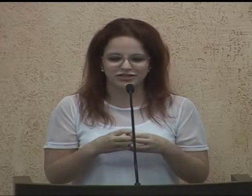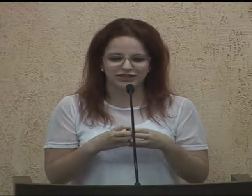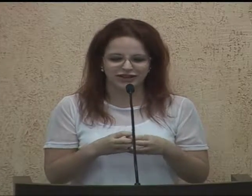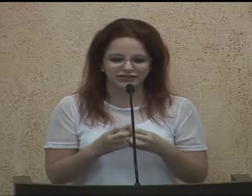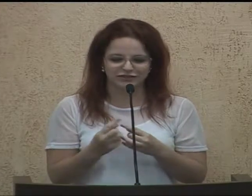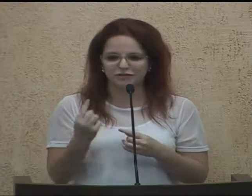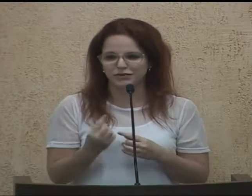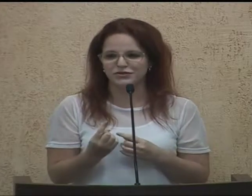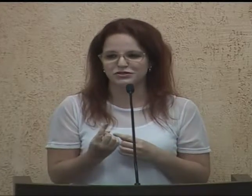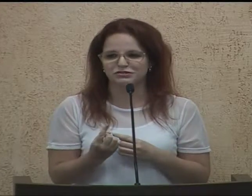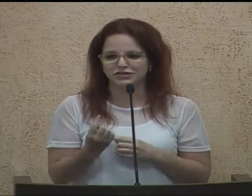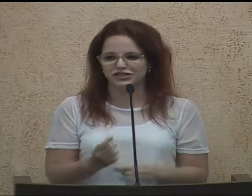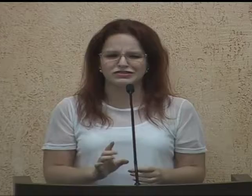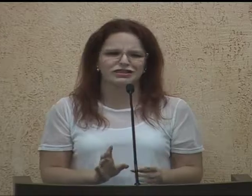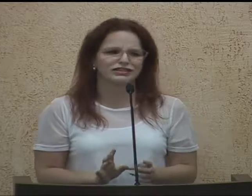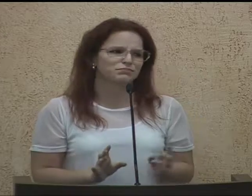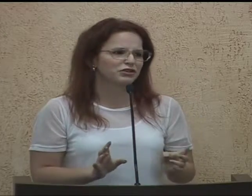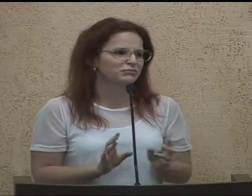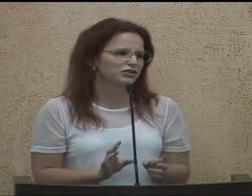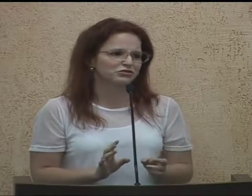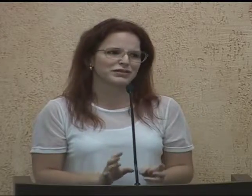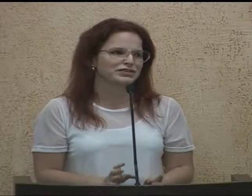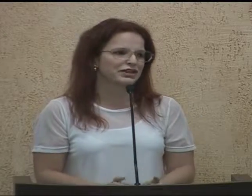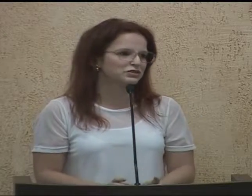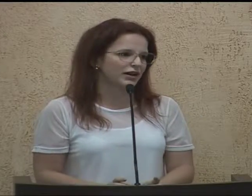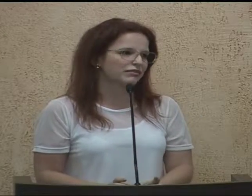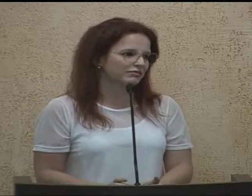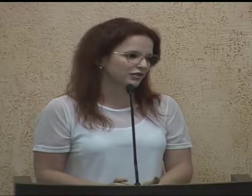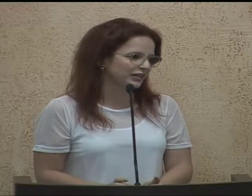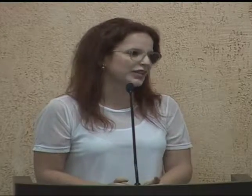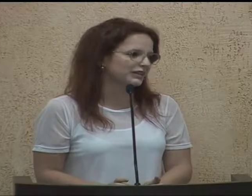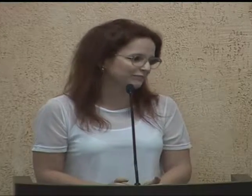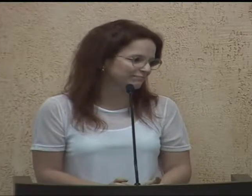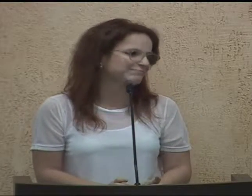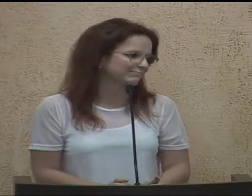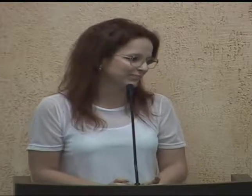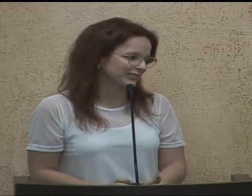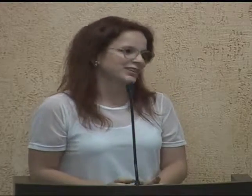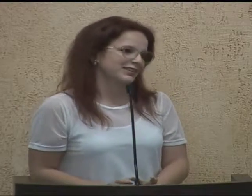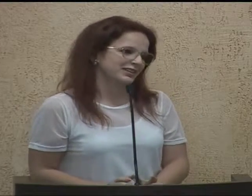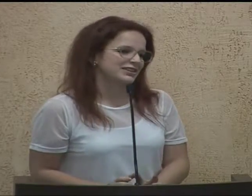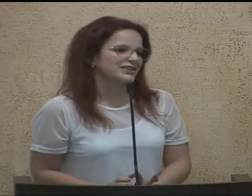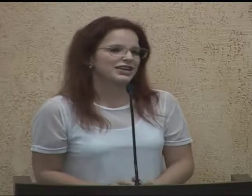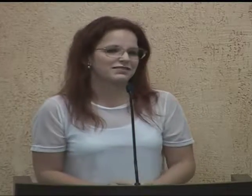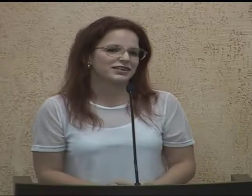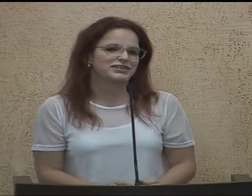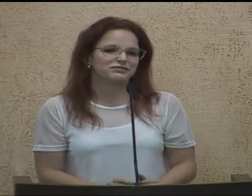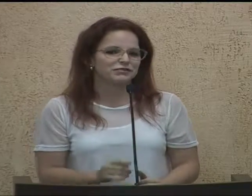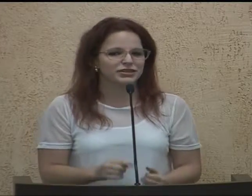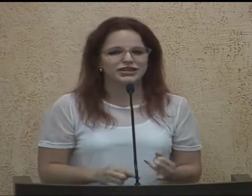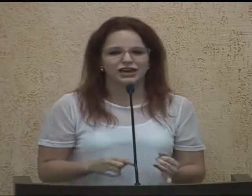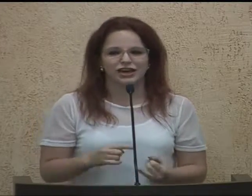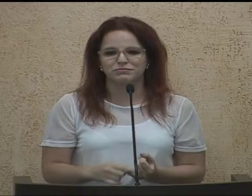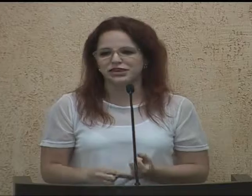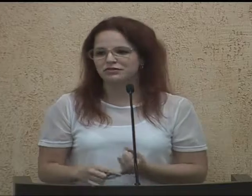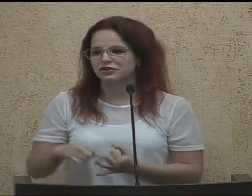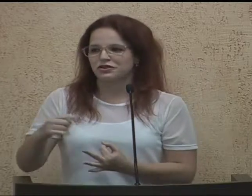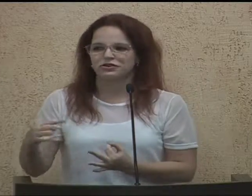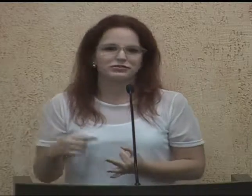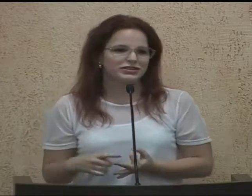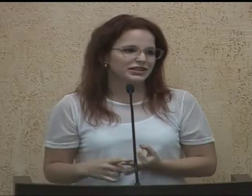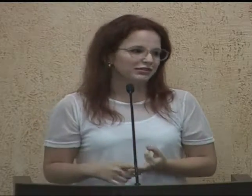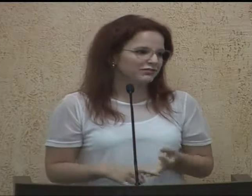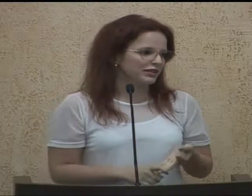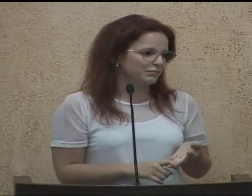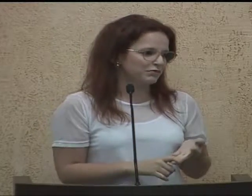Alzheimer, a gente trata não uma pessoa, mas a gente trata pelo menos umas 3, 4 em volta dela. Que vai ser família, amigo,